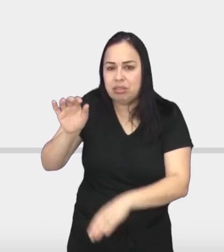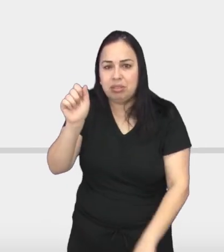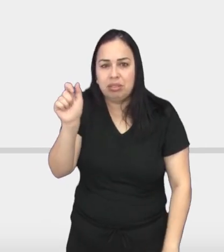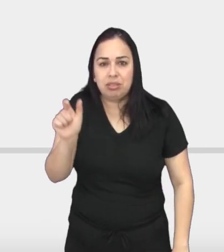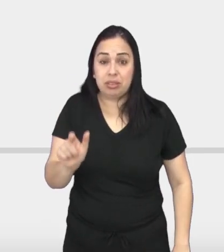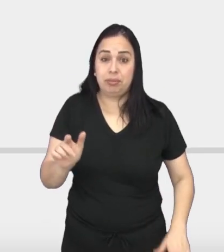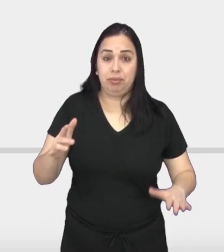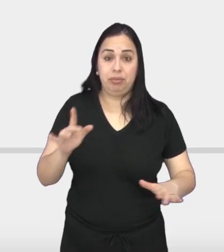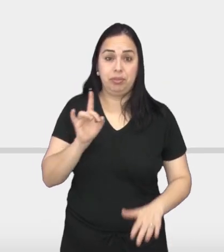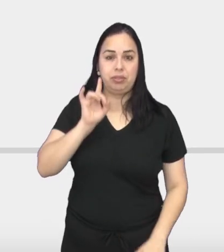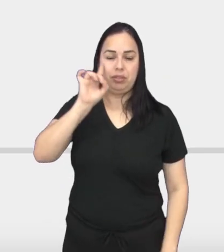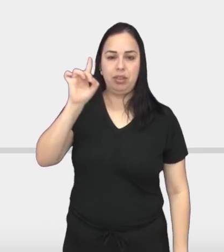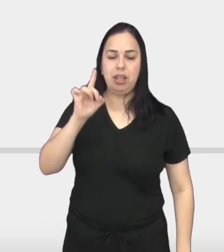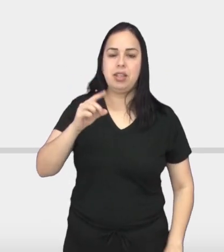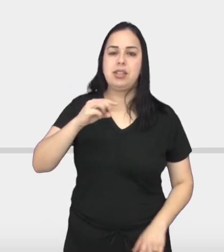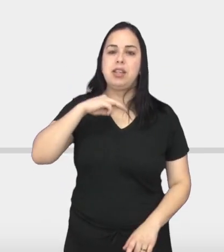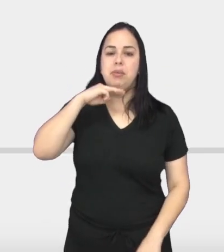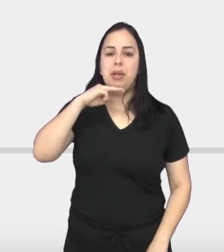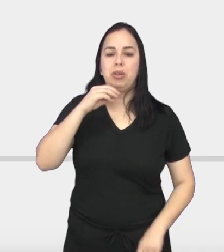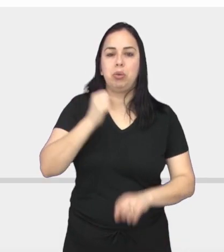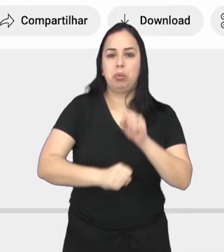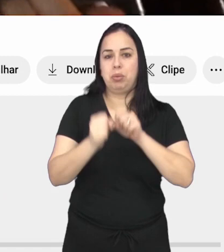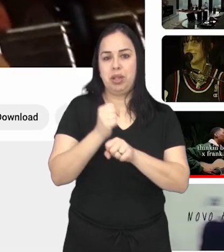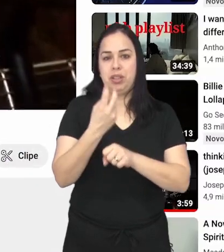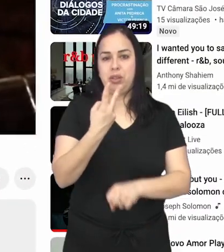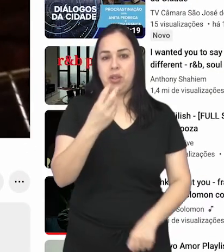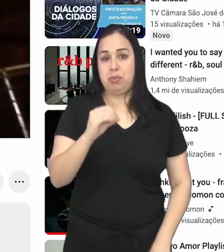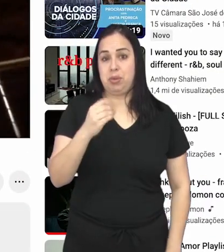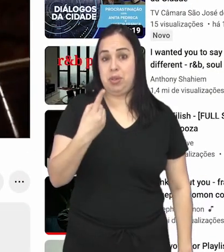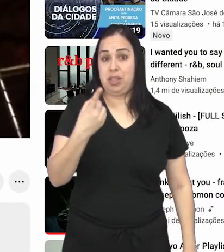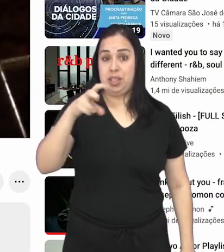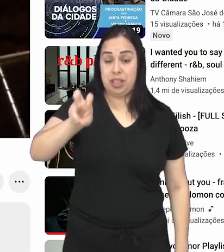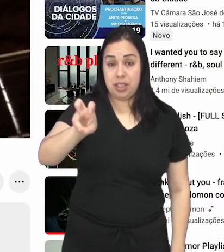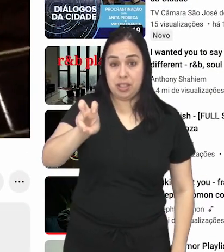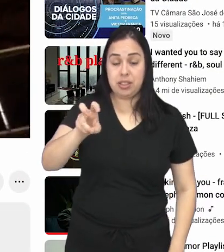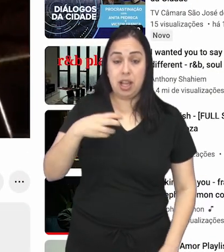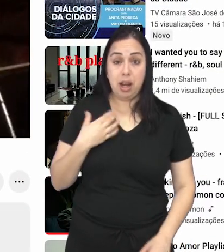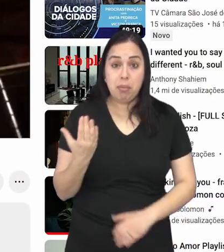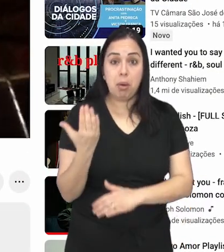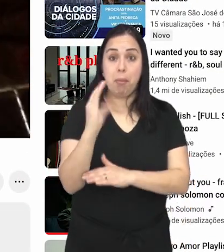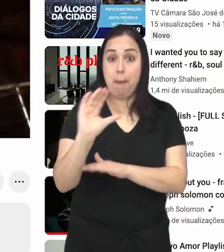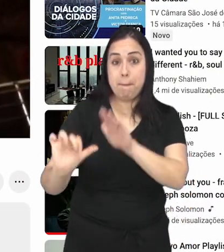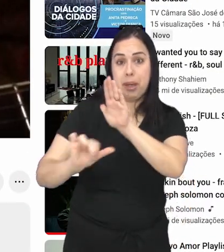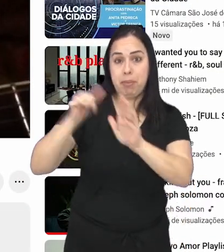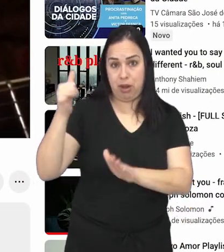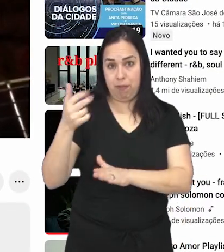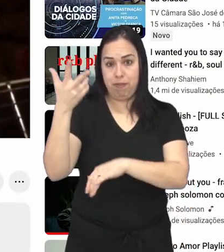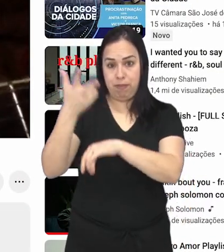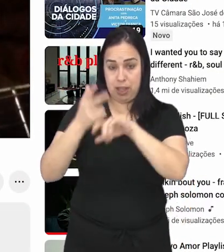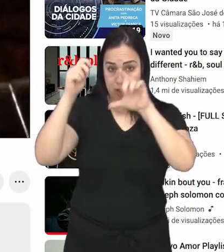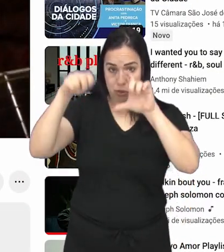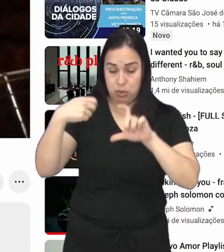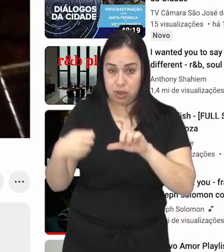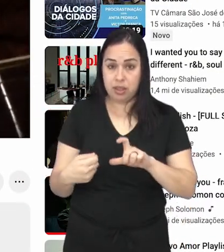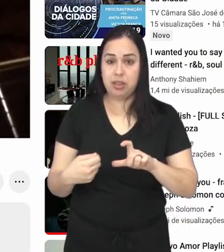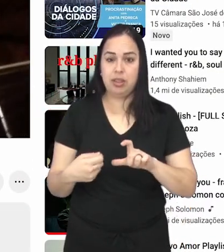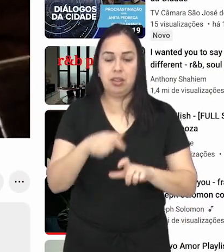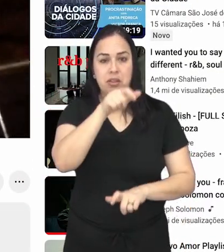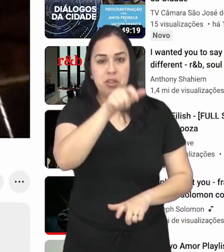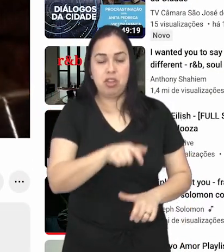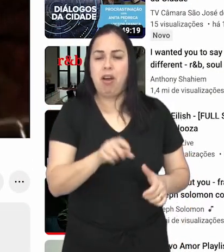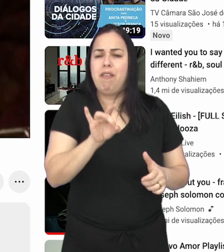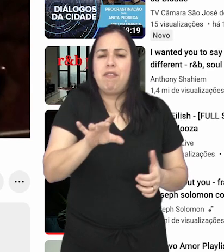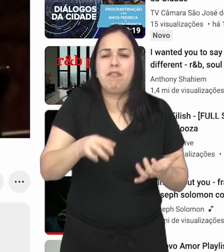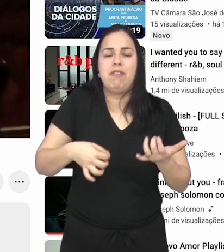Foi no dia 7 de março de 2015 que Ana publicou o seu primeiro cover no YouTube, All Star, do Nando Reis, só voz e